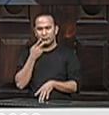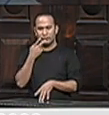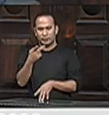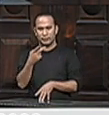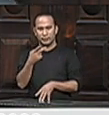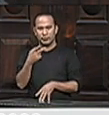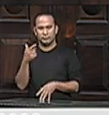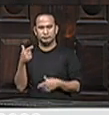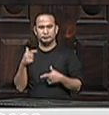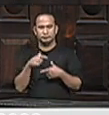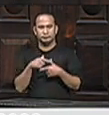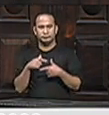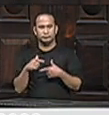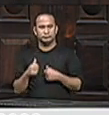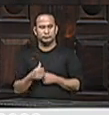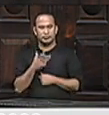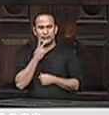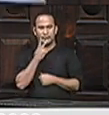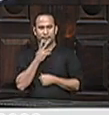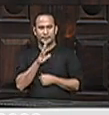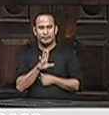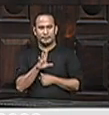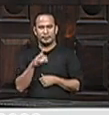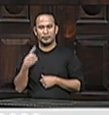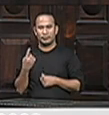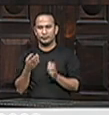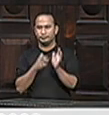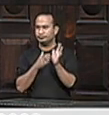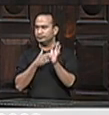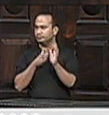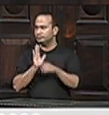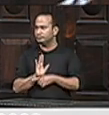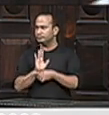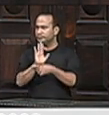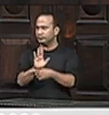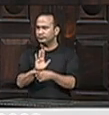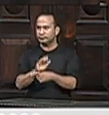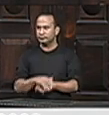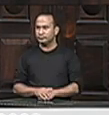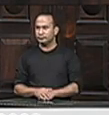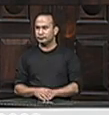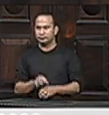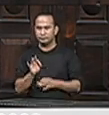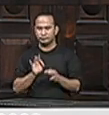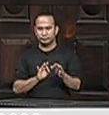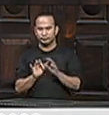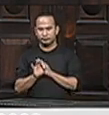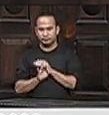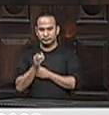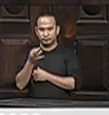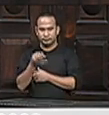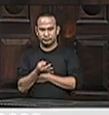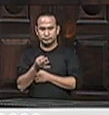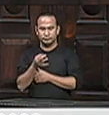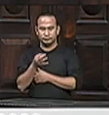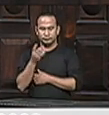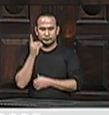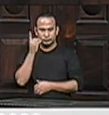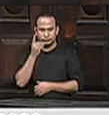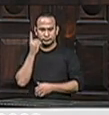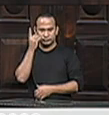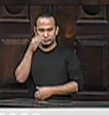uma emenda propondo que o governo do Estado seja autorizado a contratar o DIEESE para ajudar a assessorar